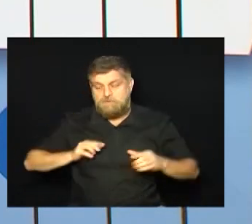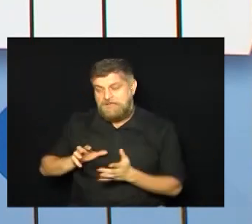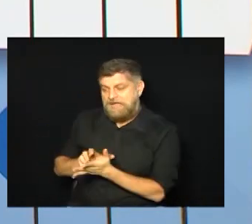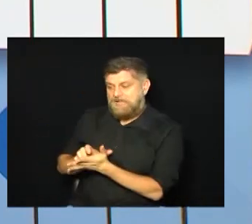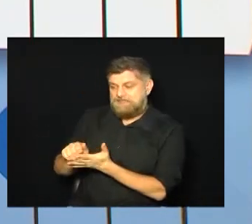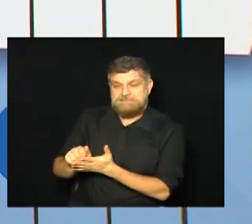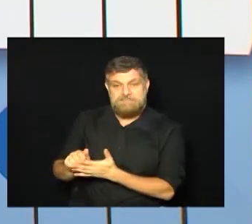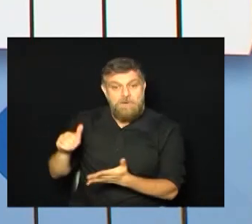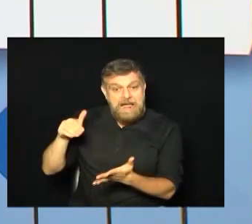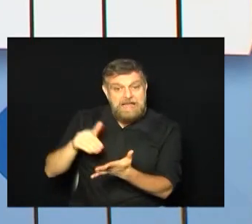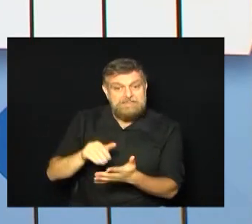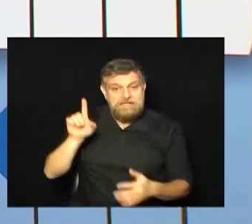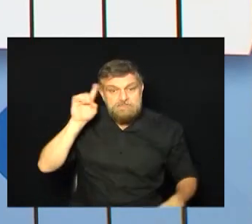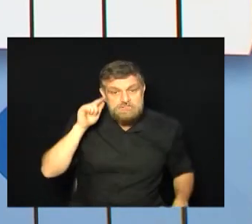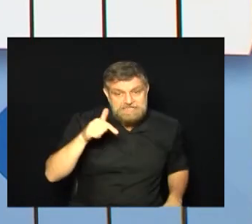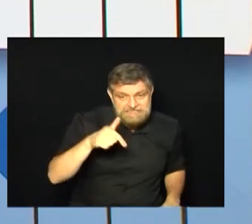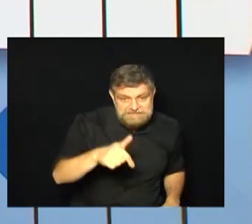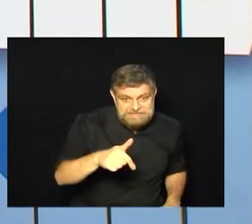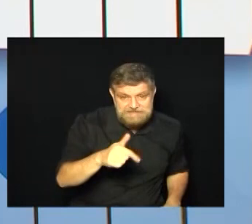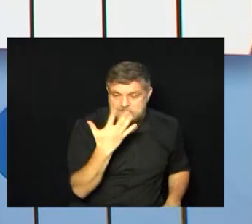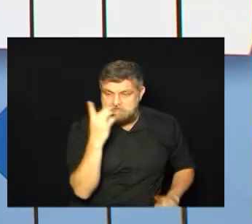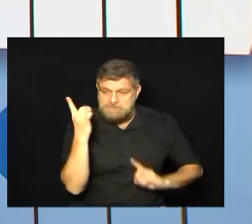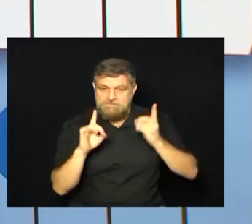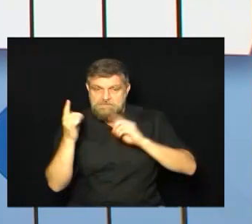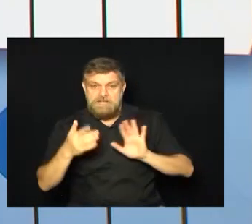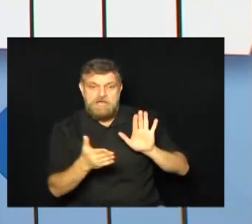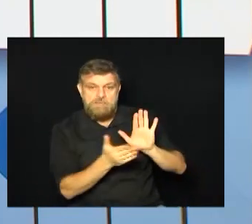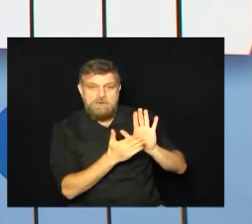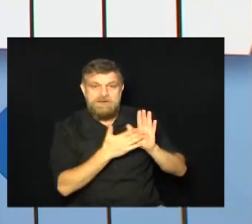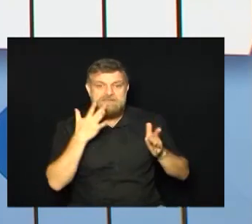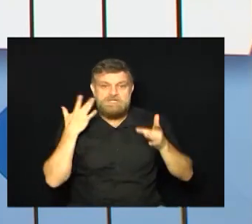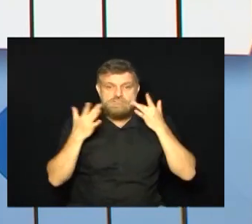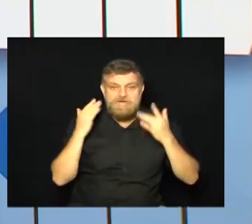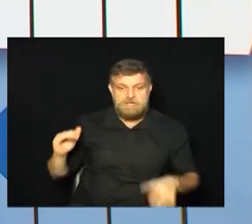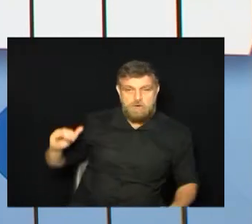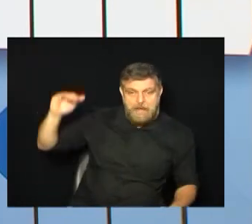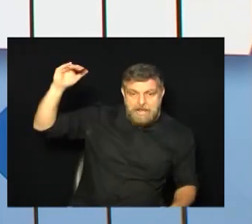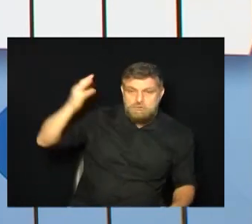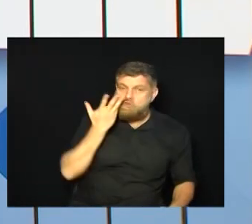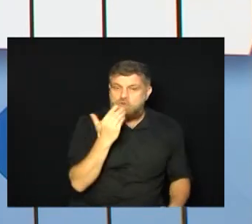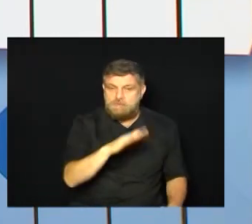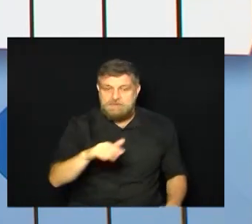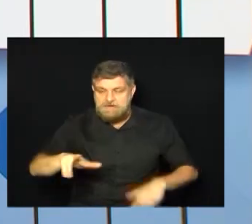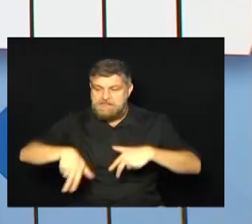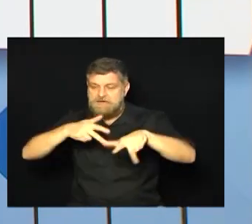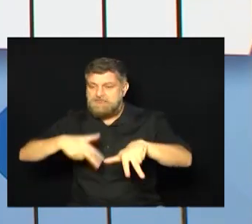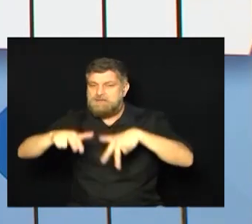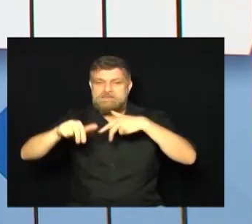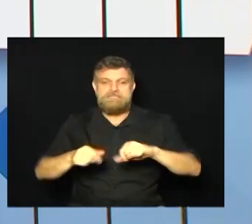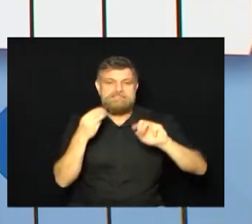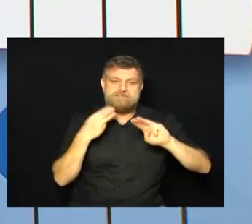inscrição é até o dia 7 de fevereiro. Tem propostas de teatro adulto, infantil, dança,